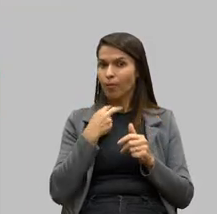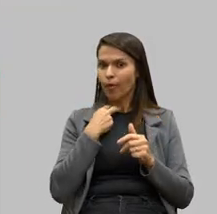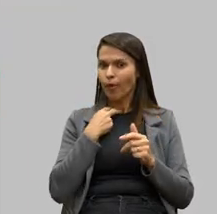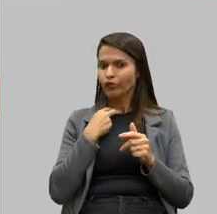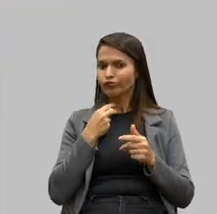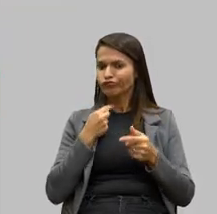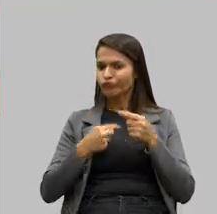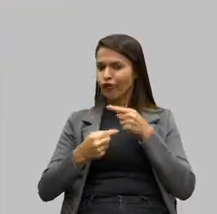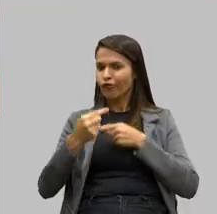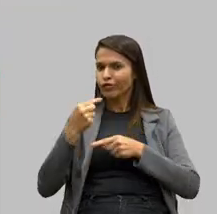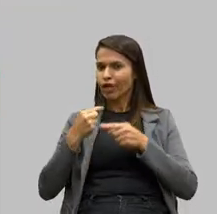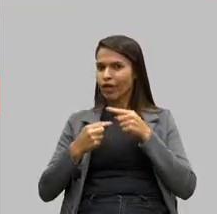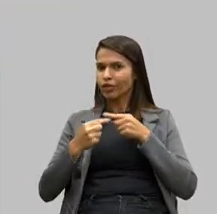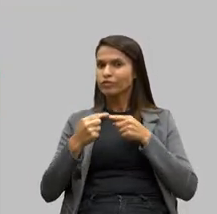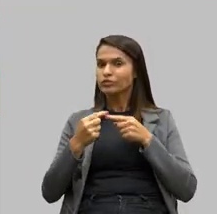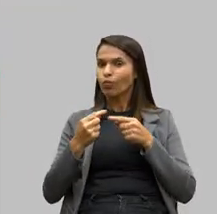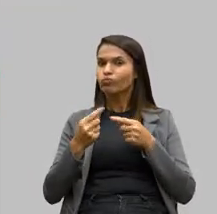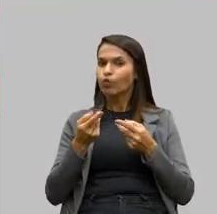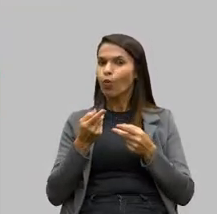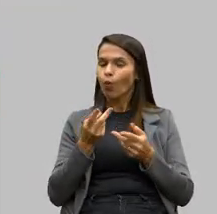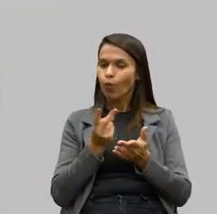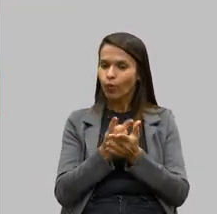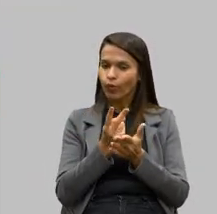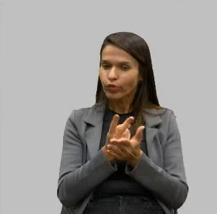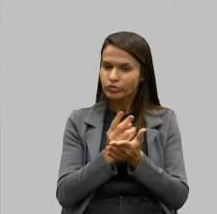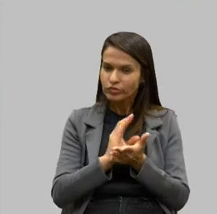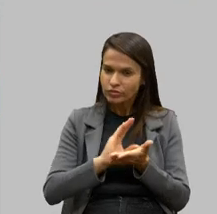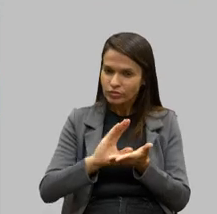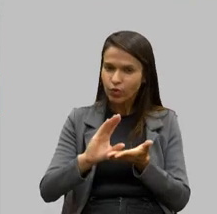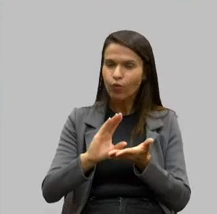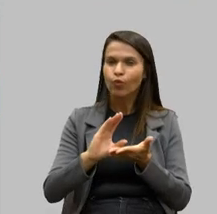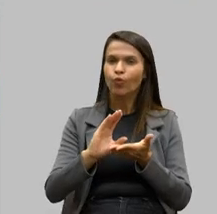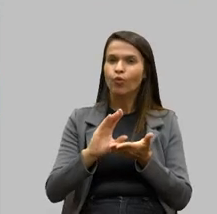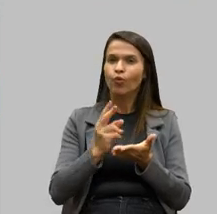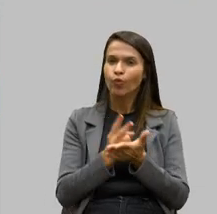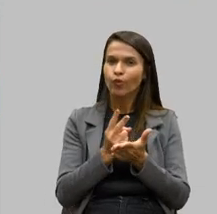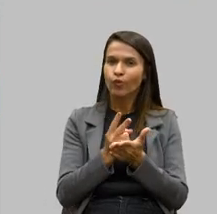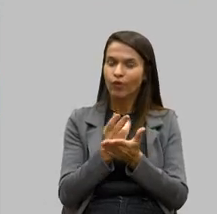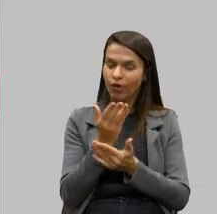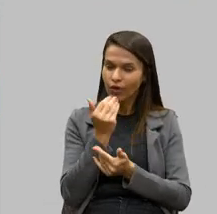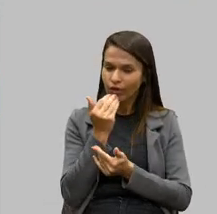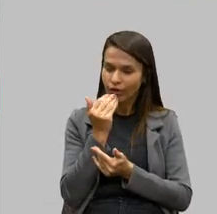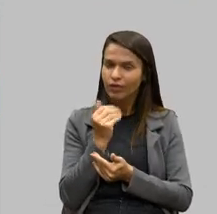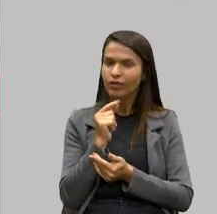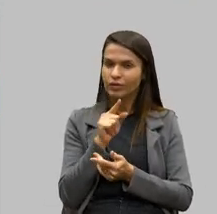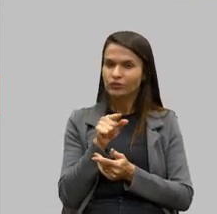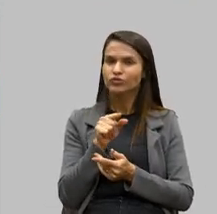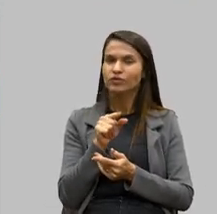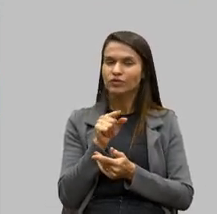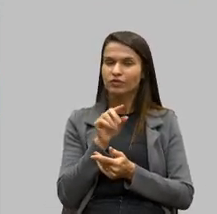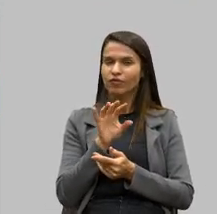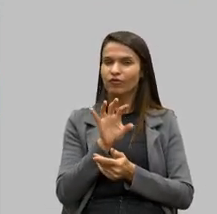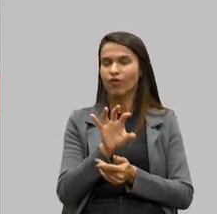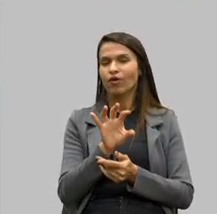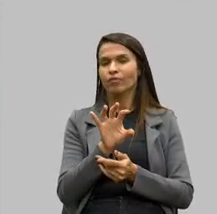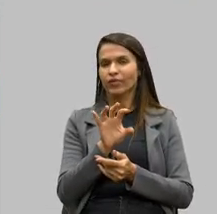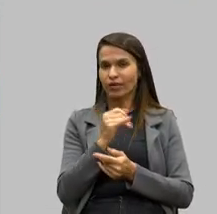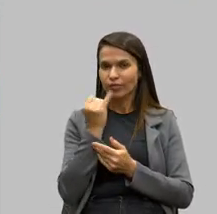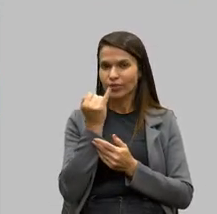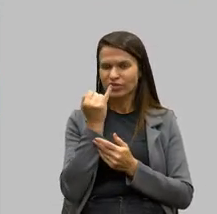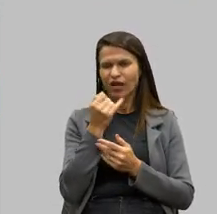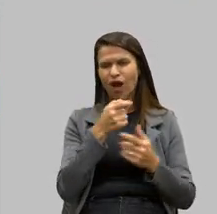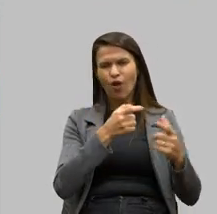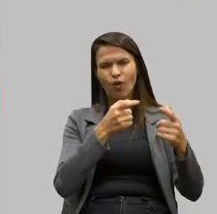senhor segura o orçamento lá e continue mantendo essa merenda do jeito que está, porque é de suma importância. A gente sabe da realidade que, em alguns lugares, a